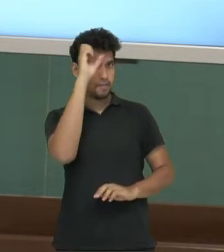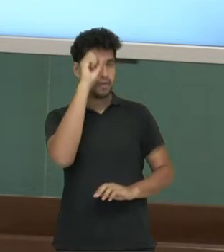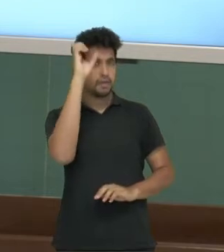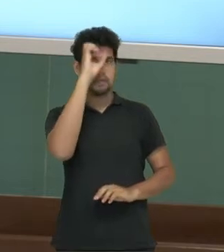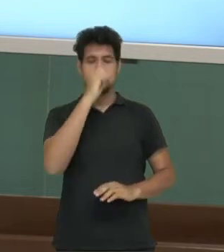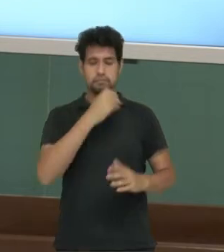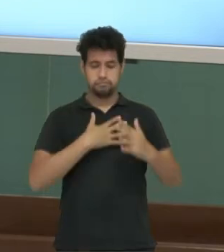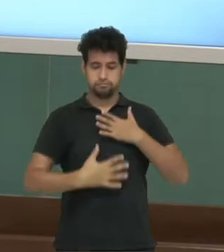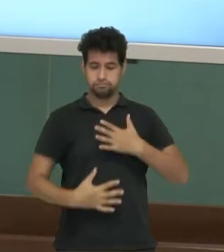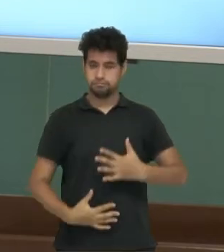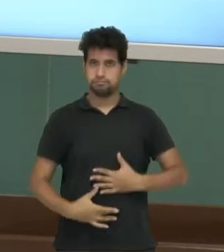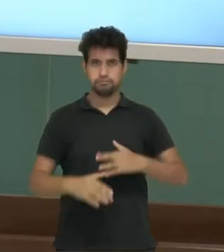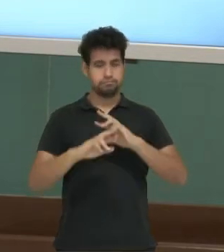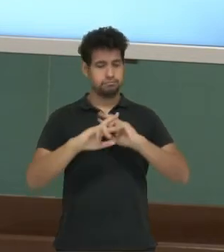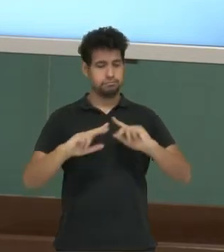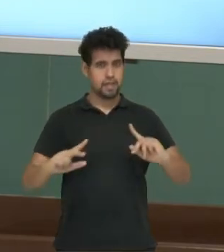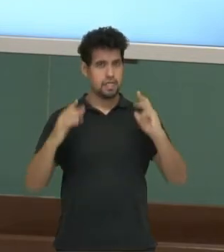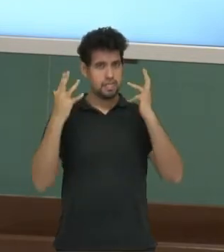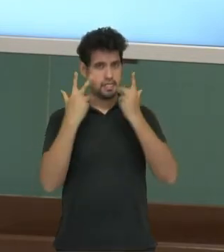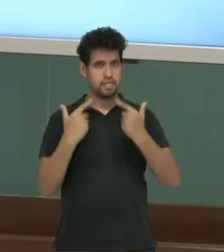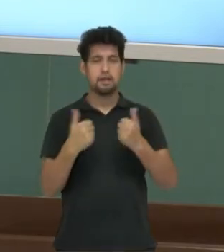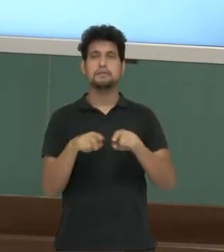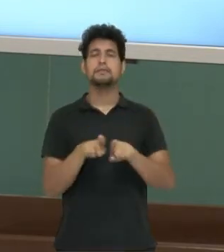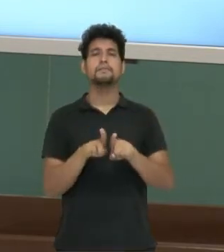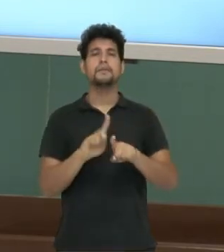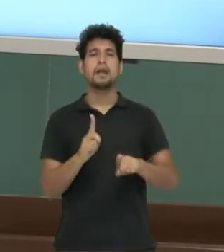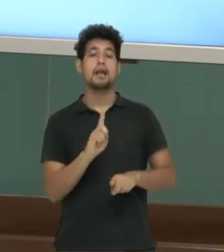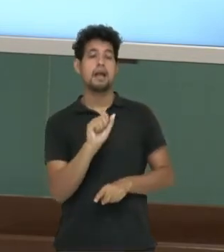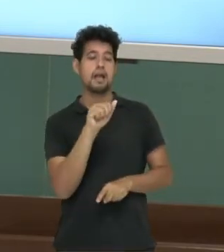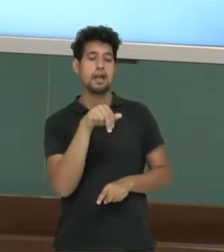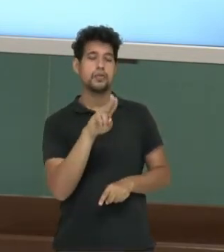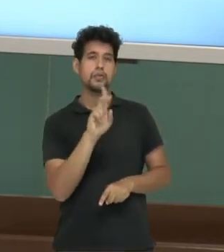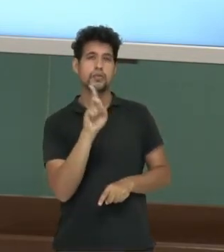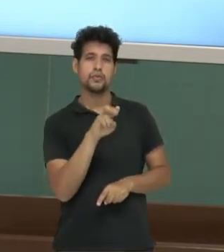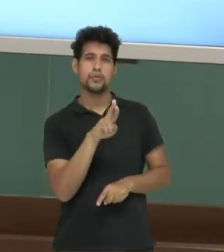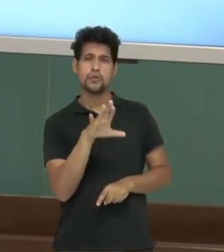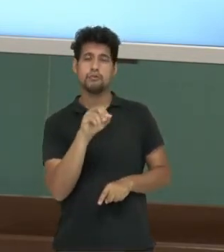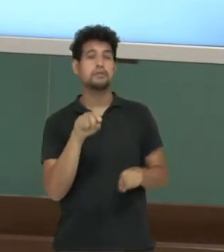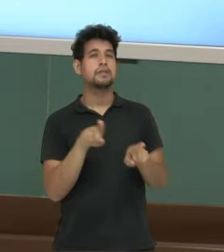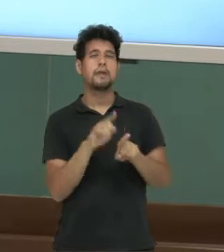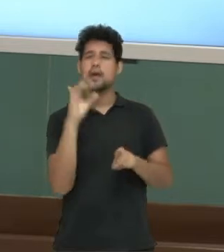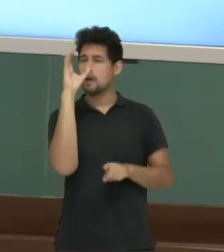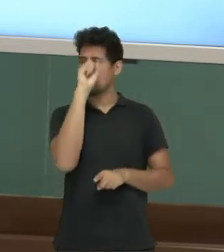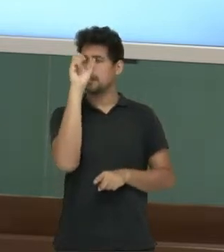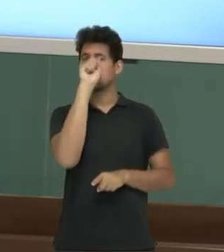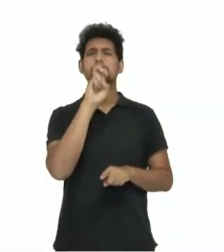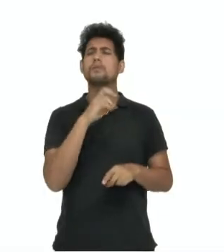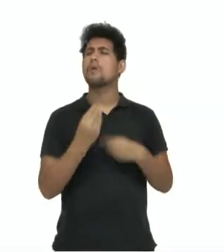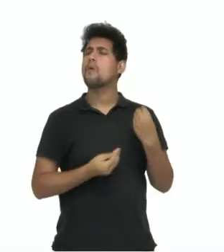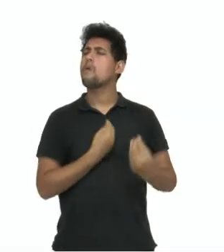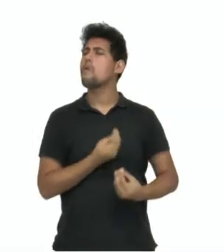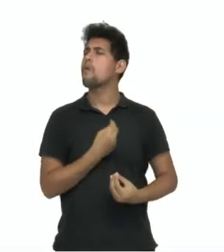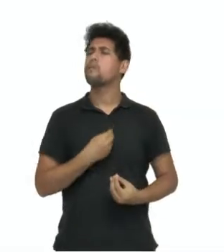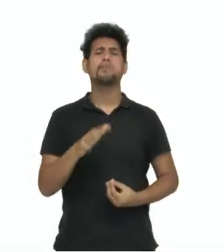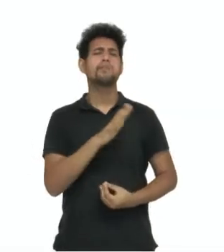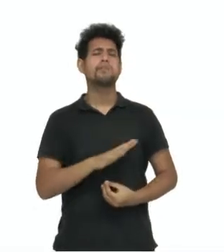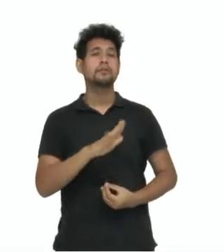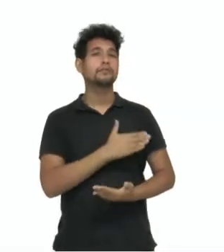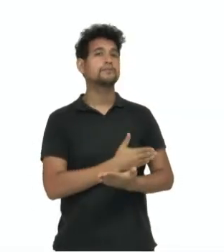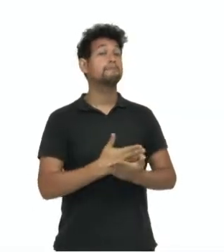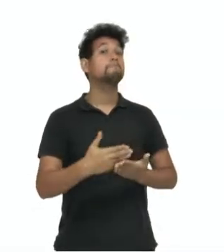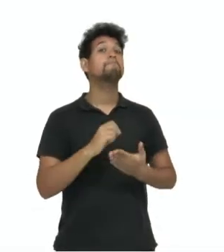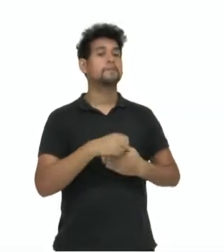fisiologia geral dos anfíbios anuros, tá? E entender a ecologia desses animais. Então, vamos começar com